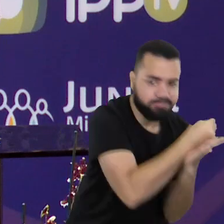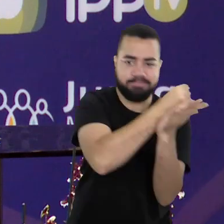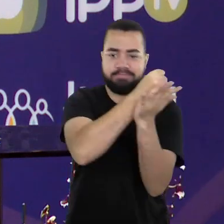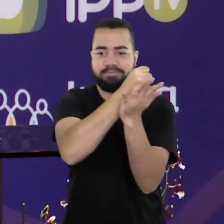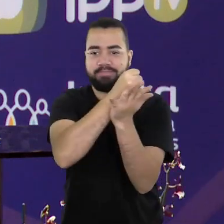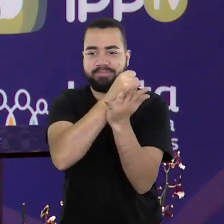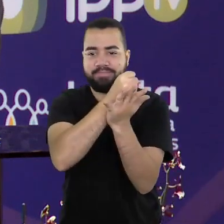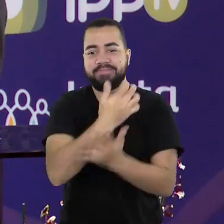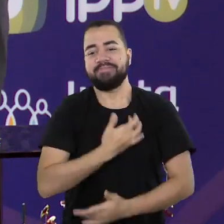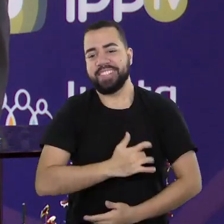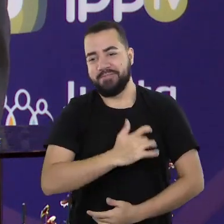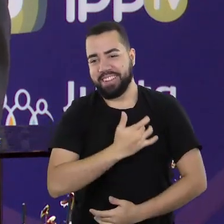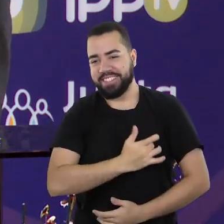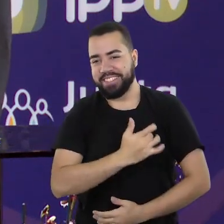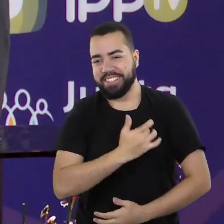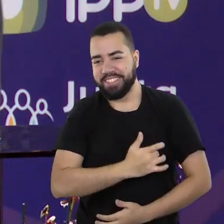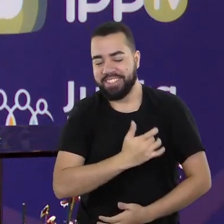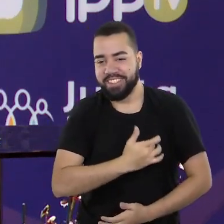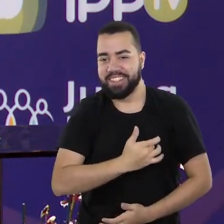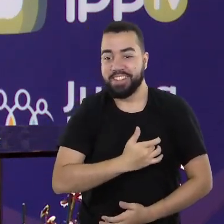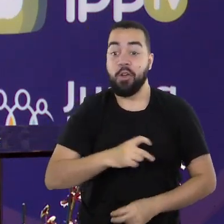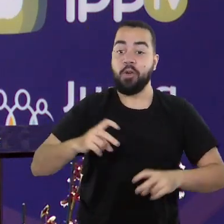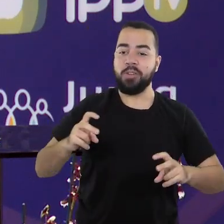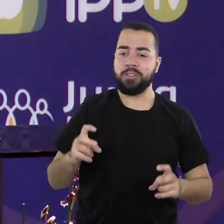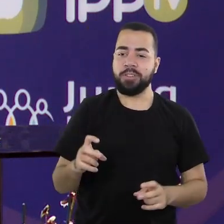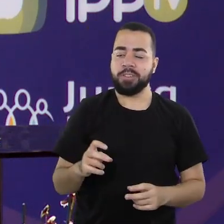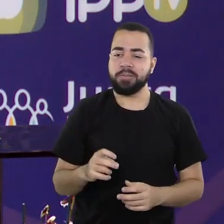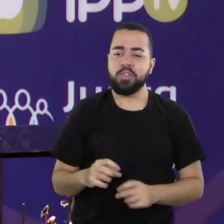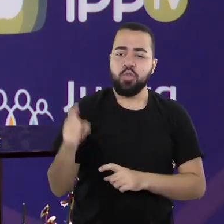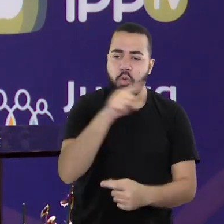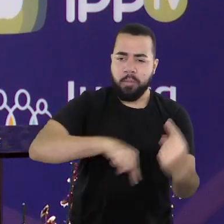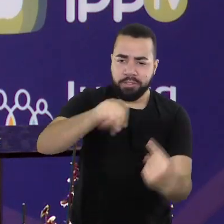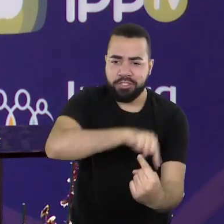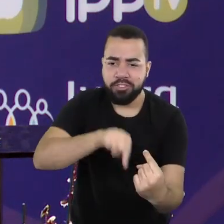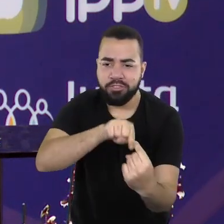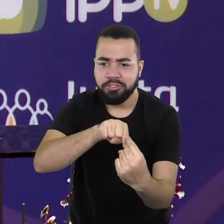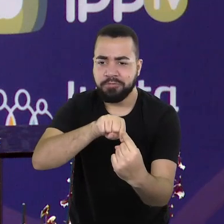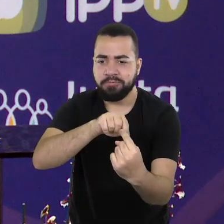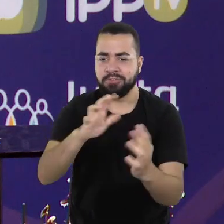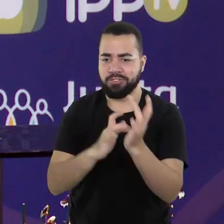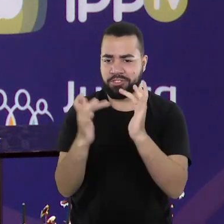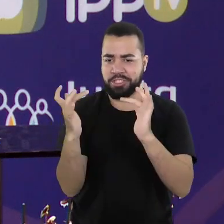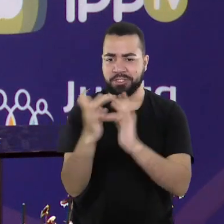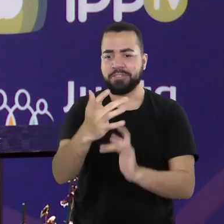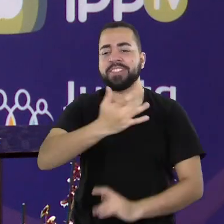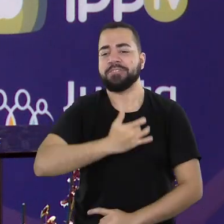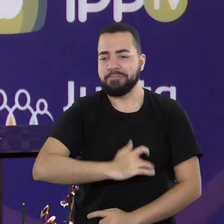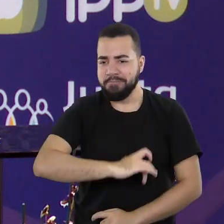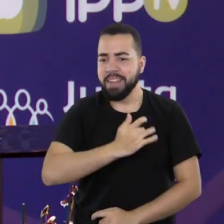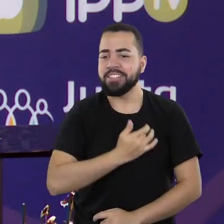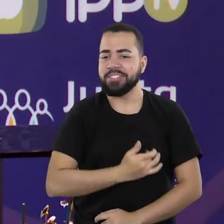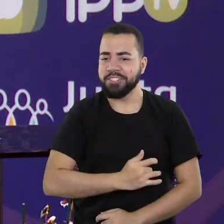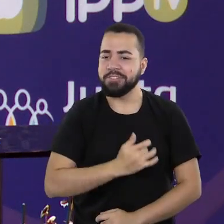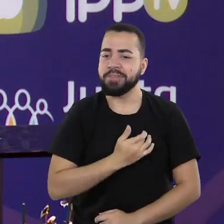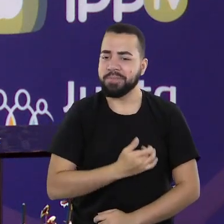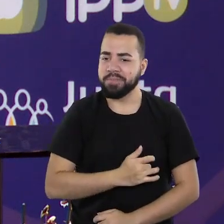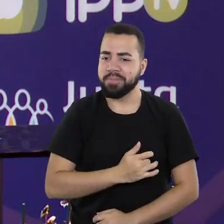A grande motivação do ministério de Jesus é a compaixão. É a compaixão.